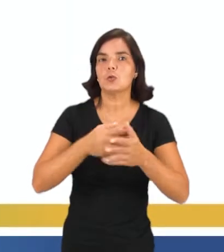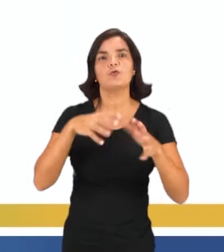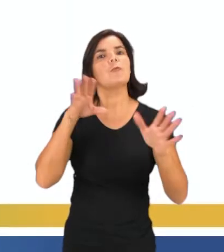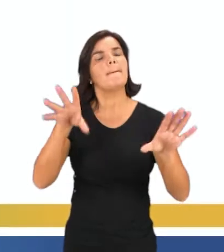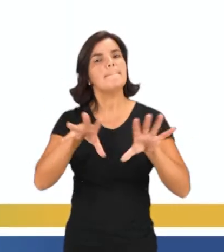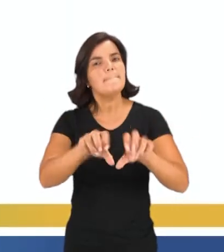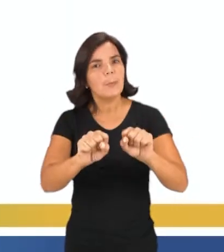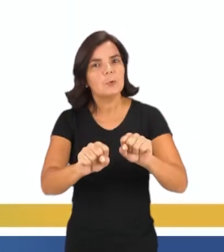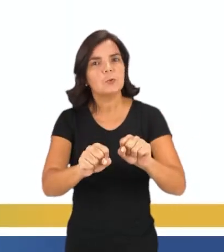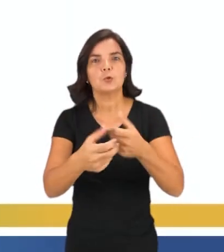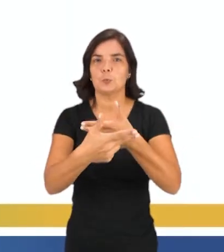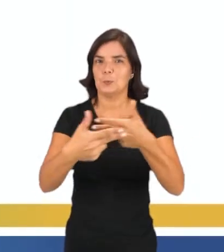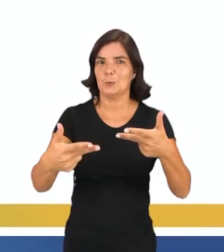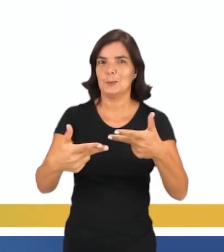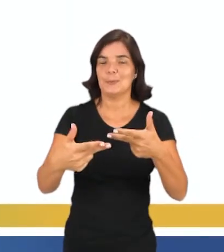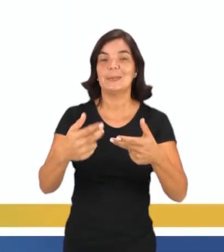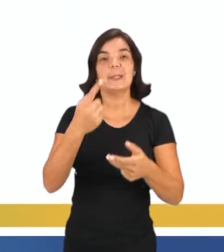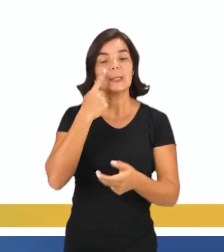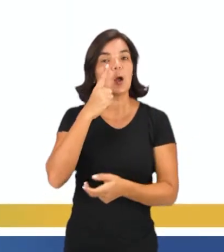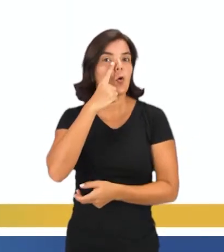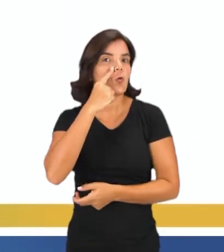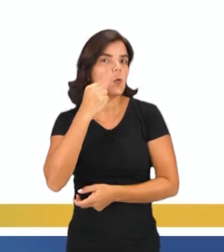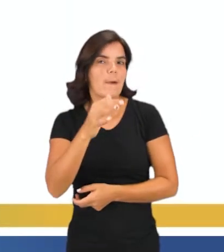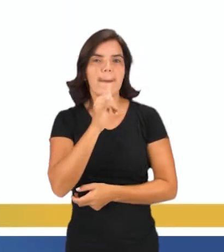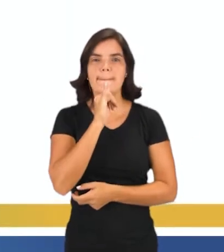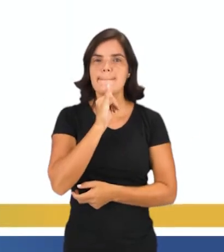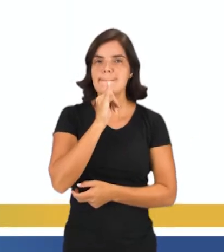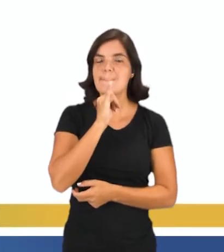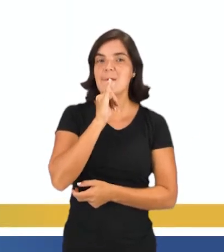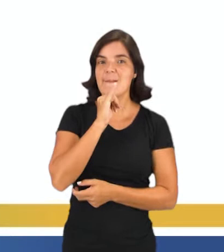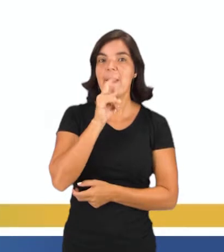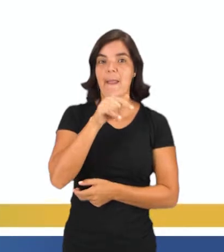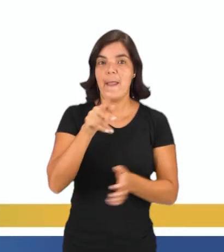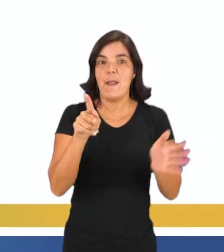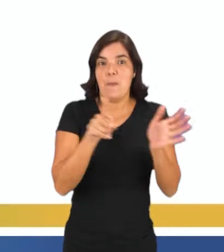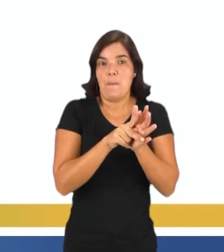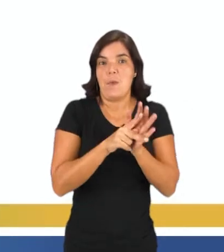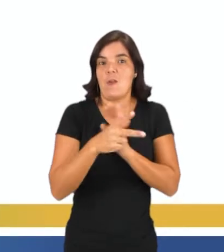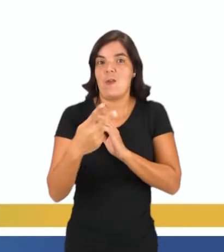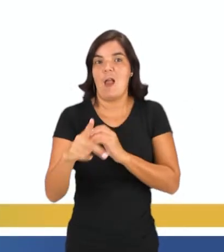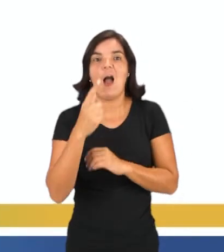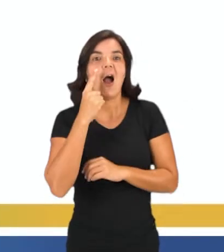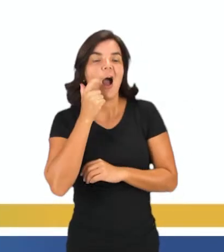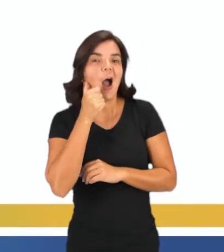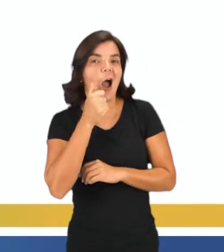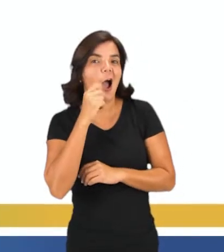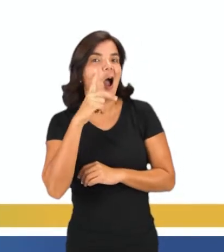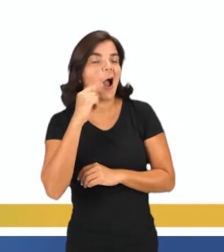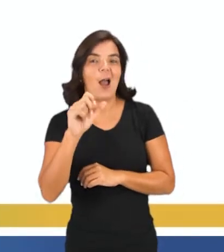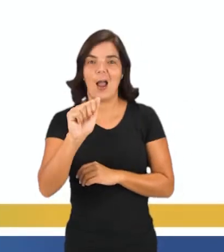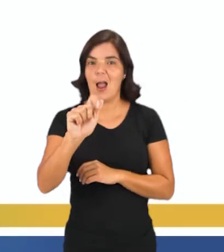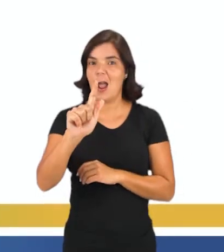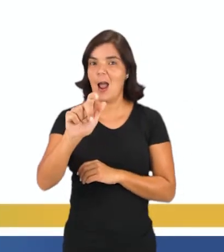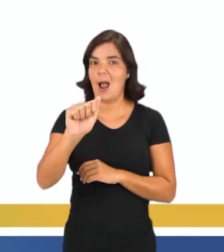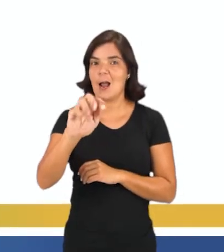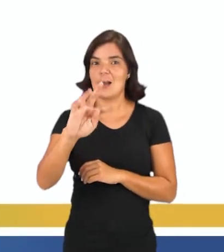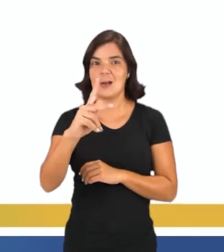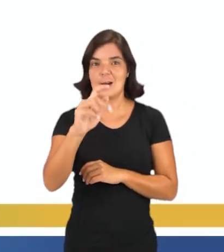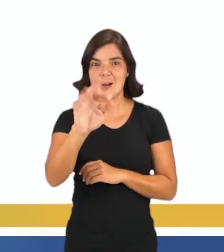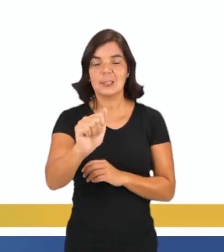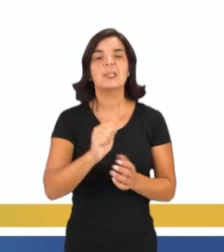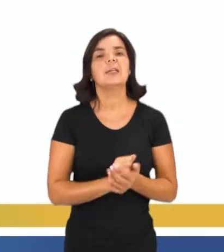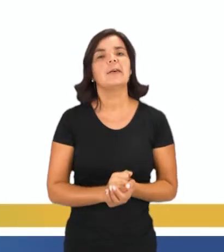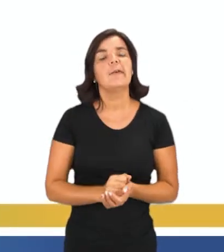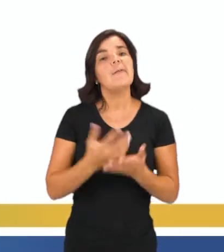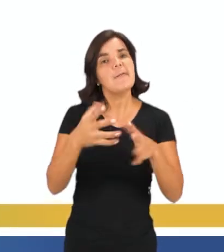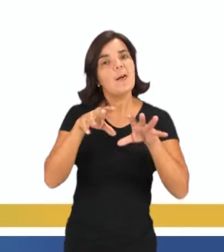posse sobre algo. Então, o gatinho, por exemplo, disse que ele pertencia a Ágata, né? A gatinha. E